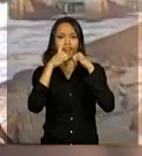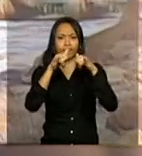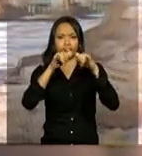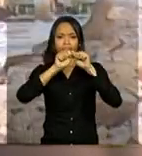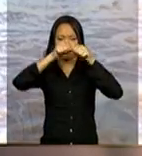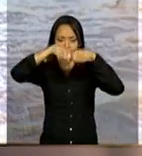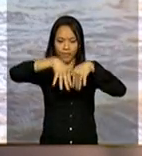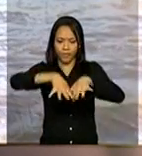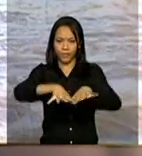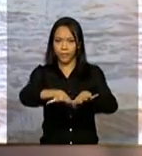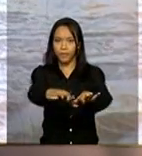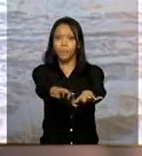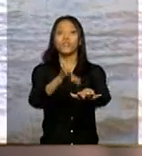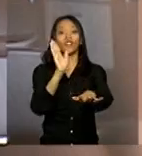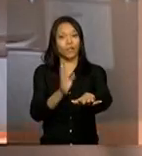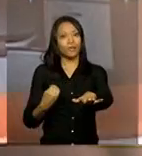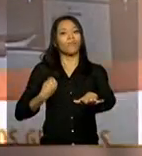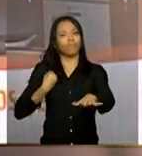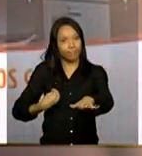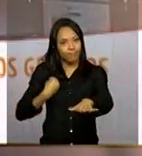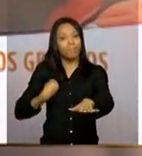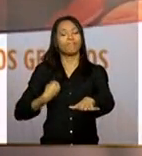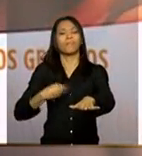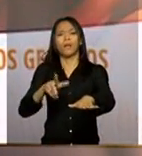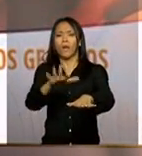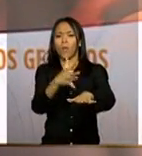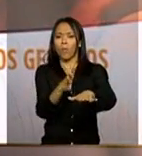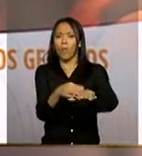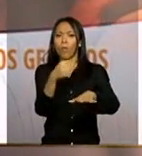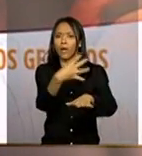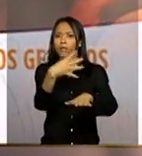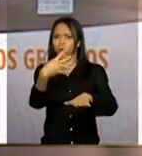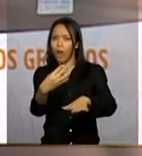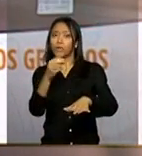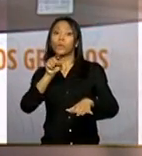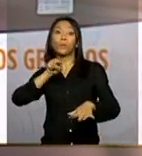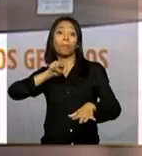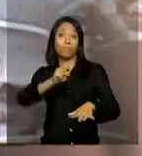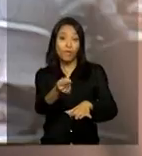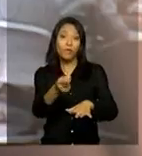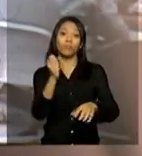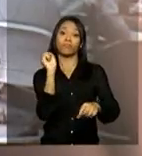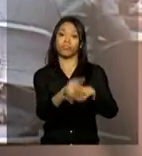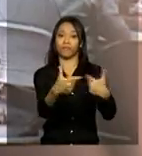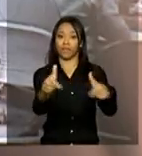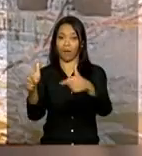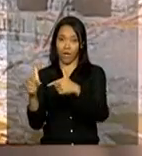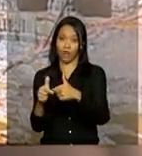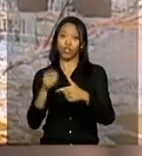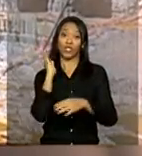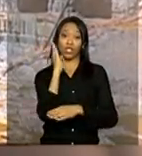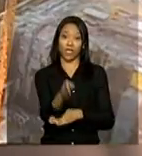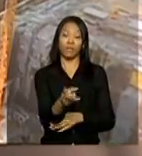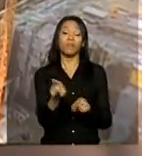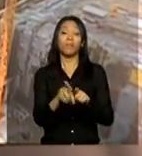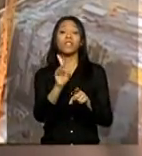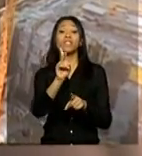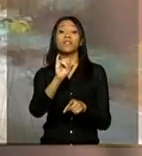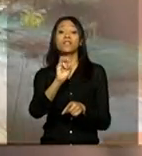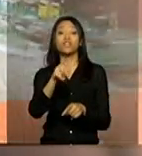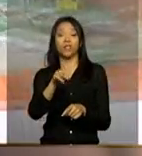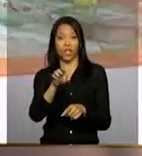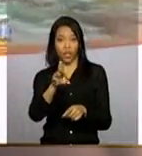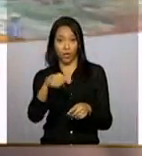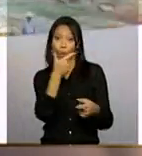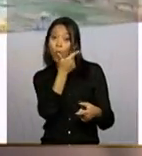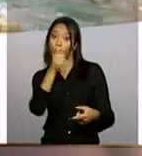por exemplo, está em operação, gerando cerca de 44 mil empregos diretos e indiretos. Outro grande investimento